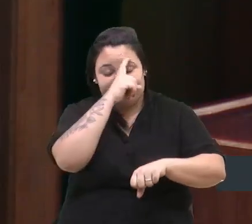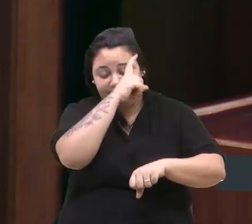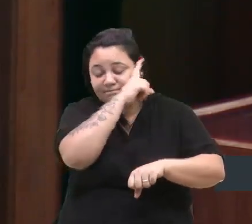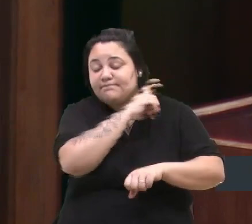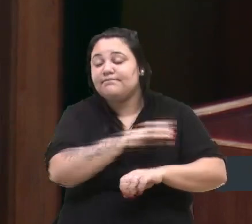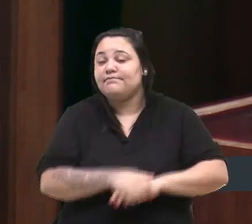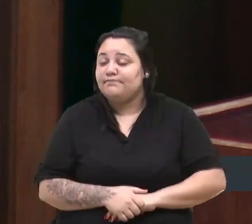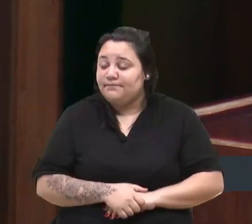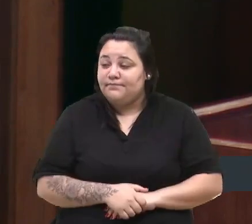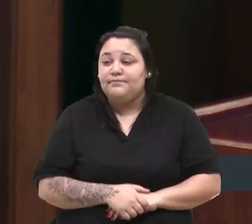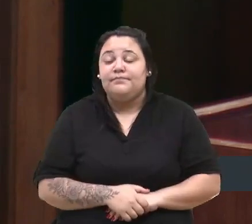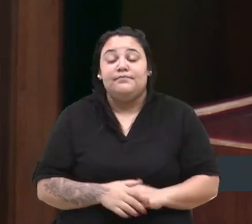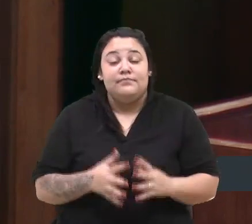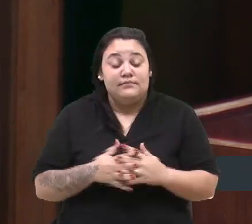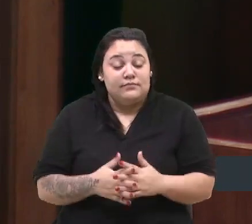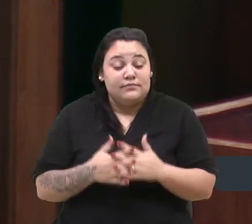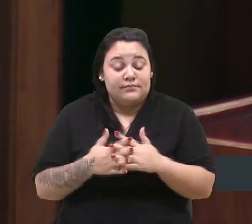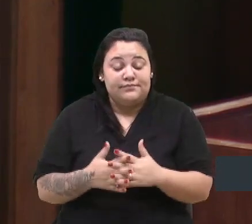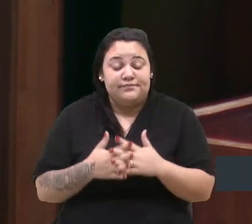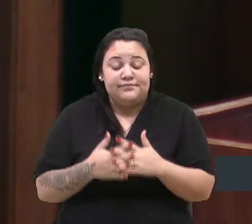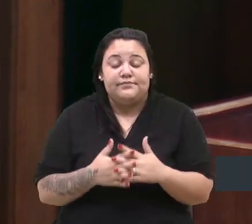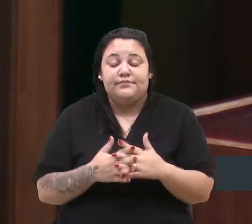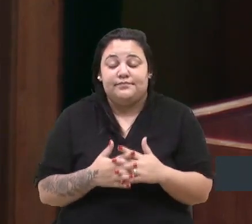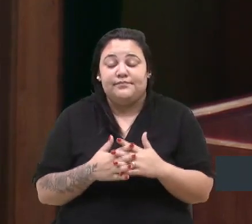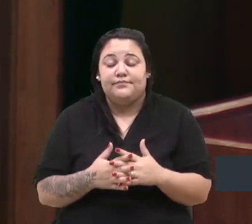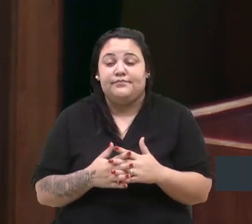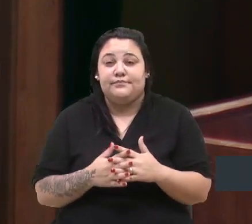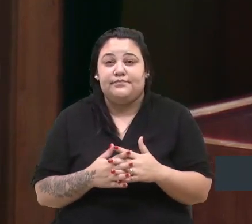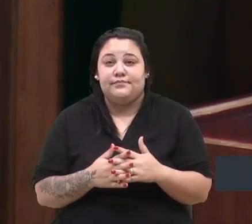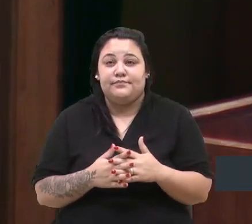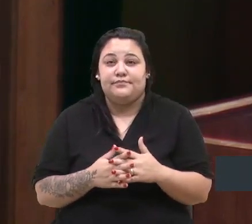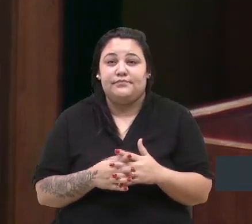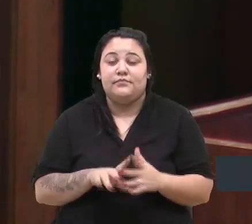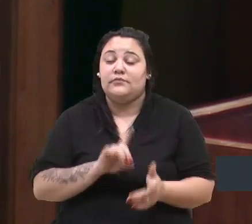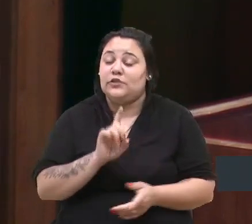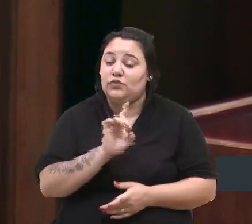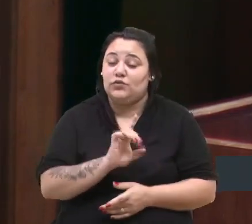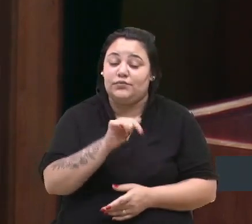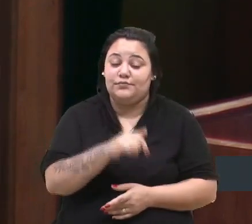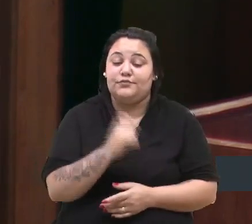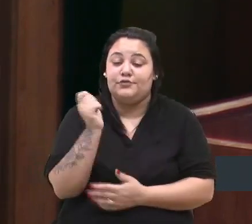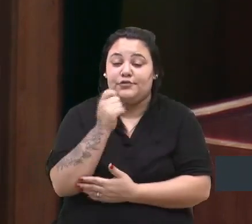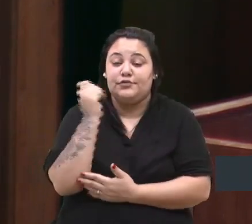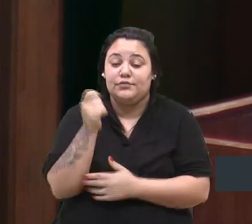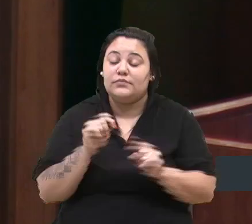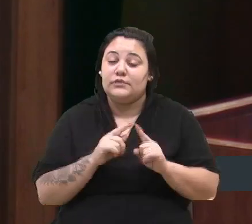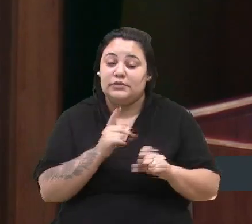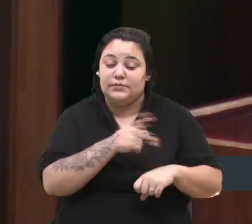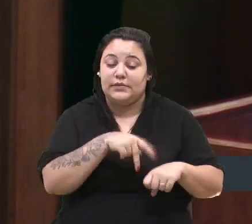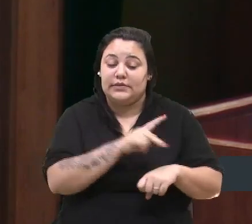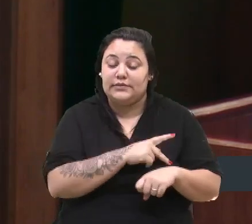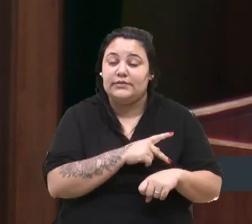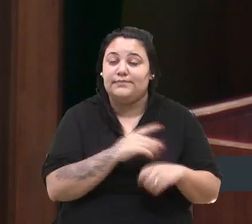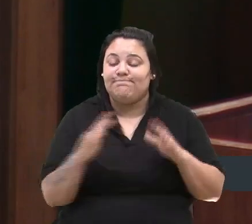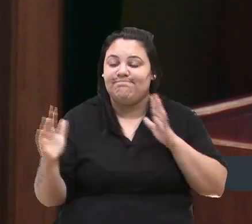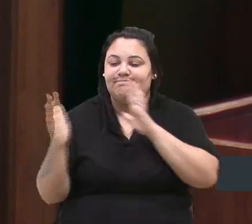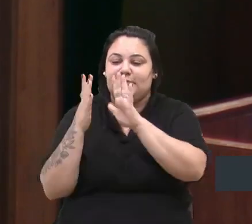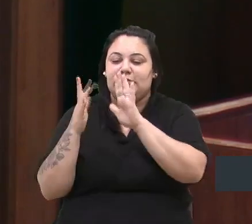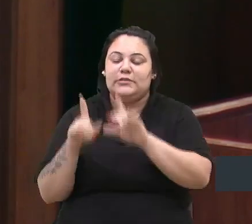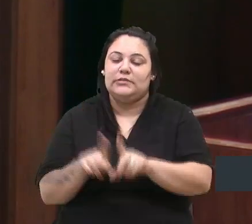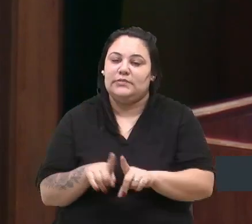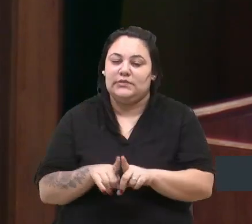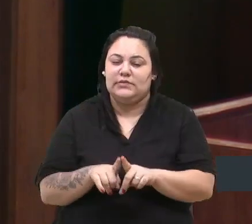momento complicado, um momento que não só o Rio Grande do Sul passa, mas que o país também passa. E eu